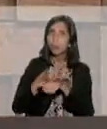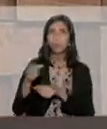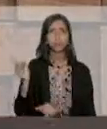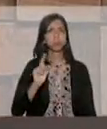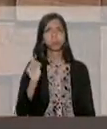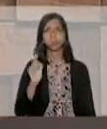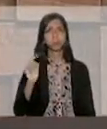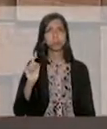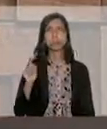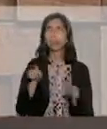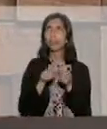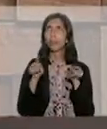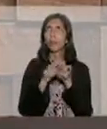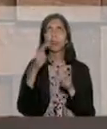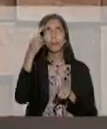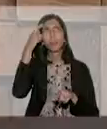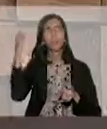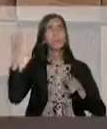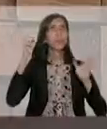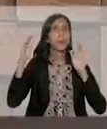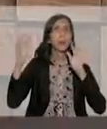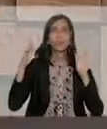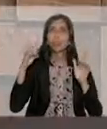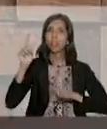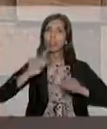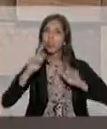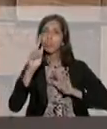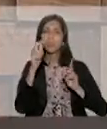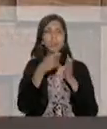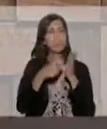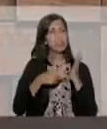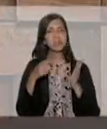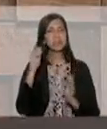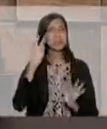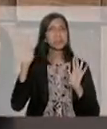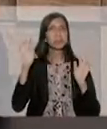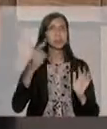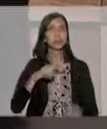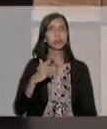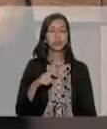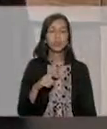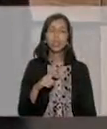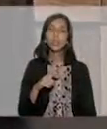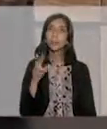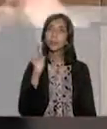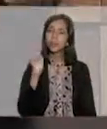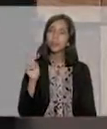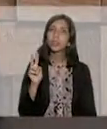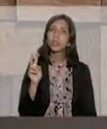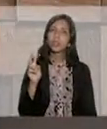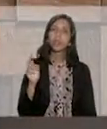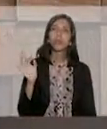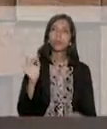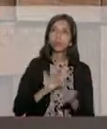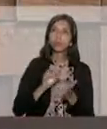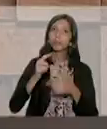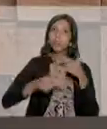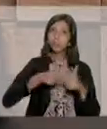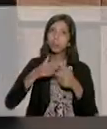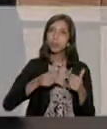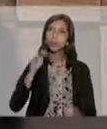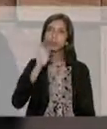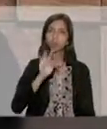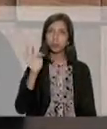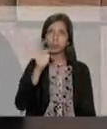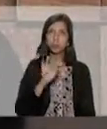procurando isso, eu nunca nem imaginei escrever para televisão. Quando eu vi, de fato, eu trabalhava na